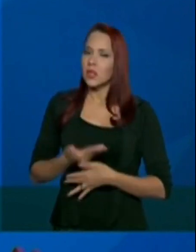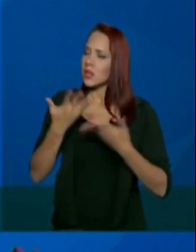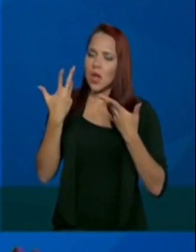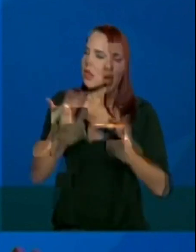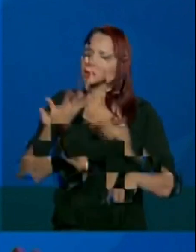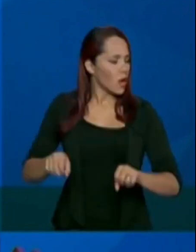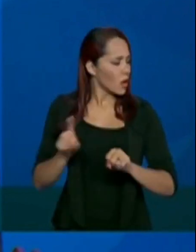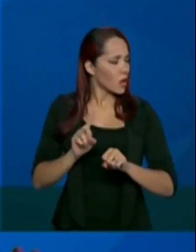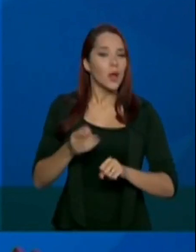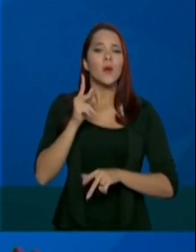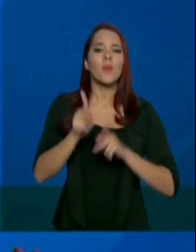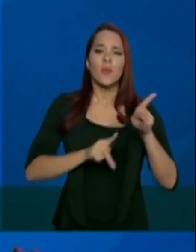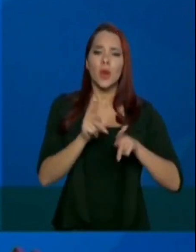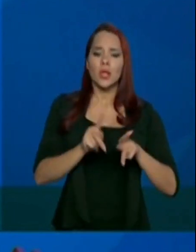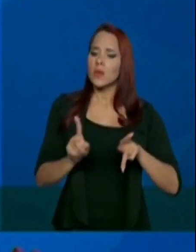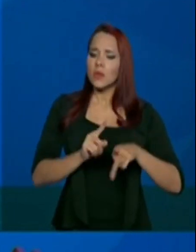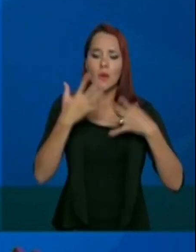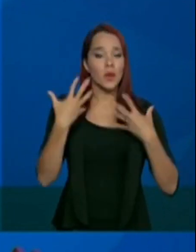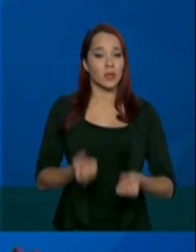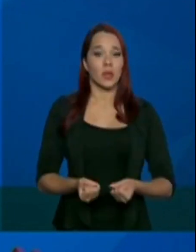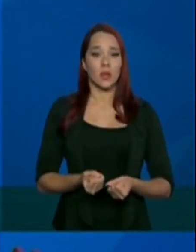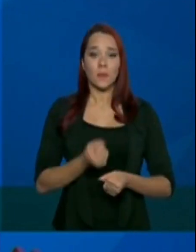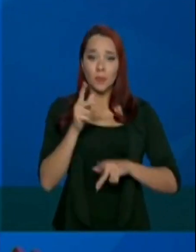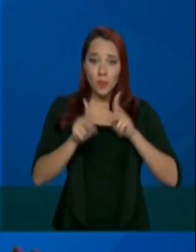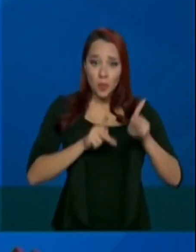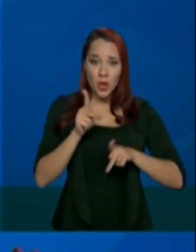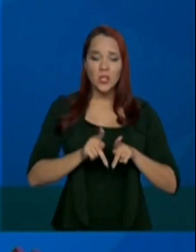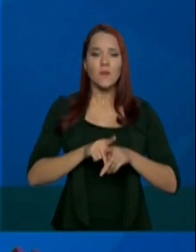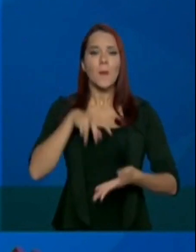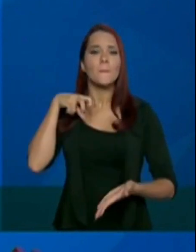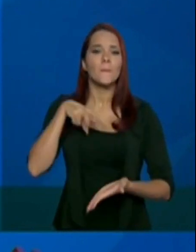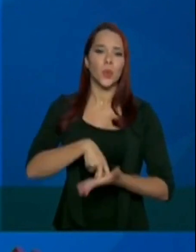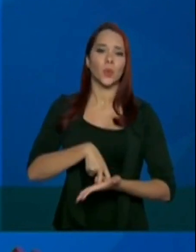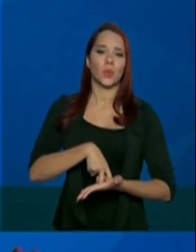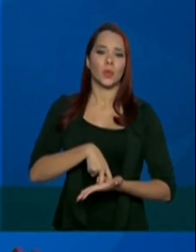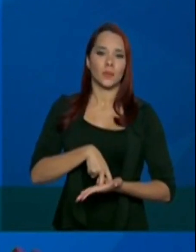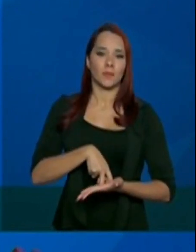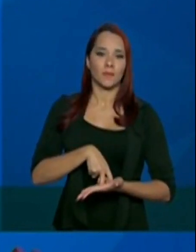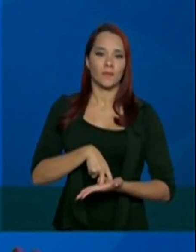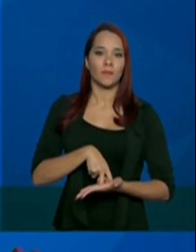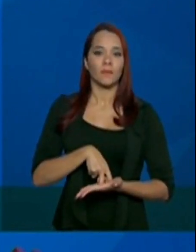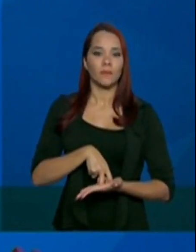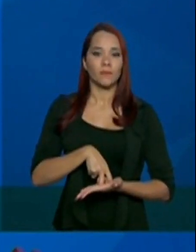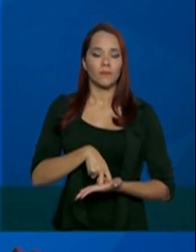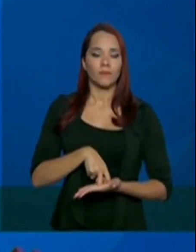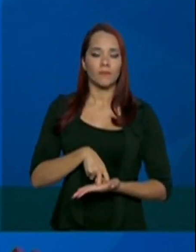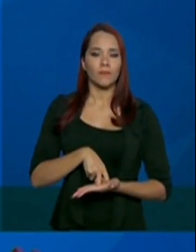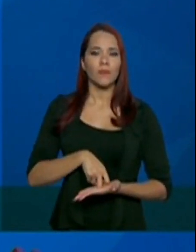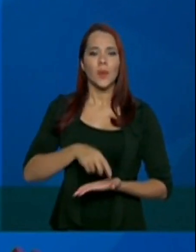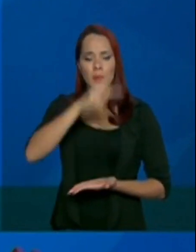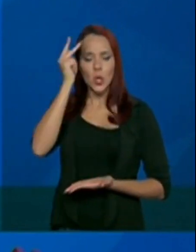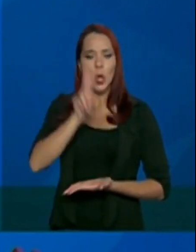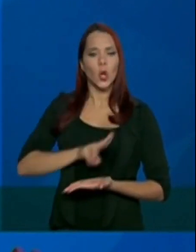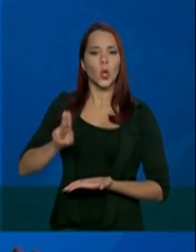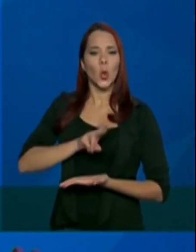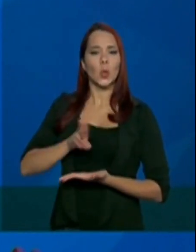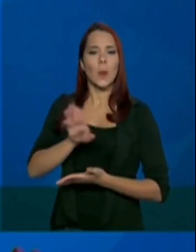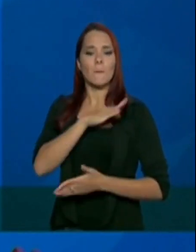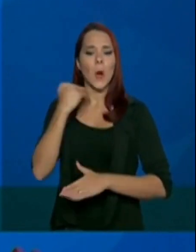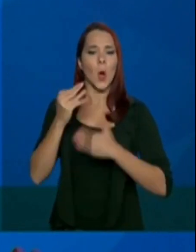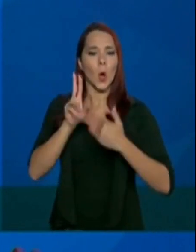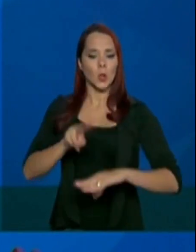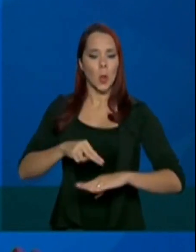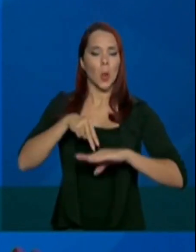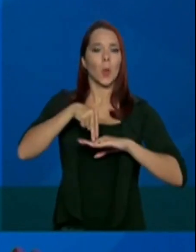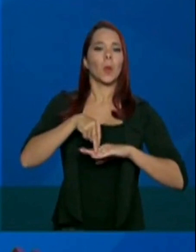aceitável a população não vai aceitar a população vai punir e tem usar cadáveres como